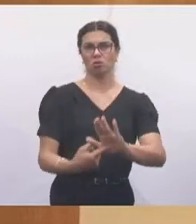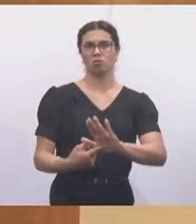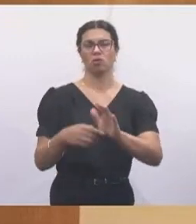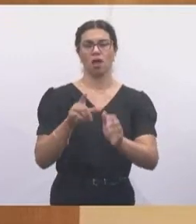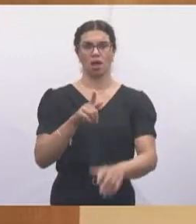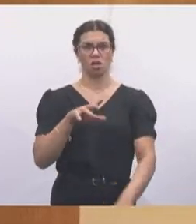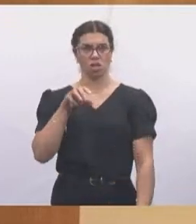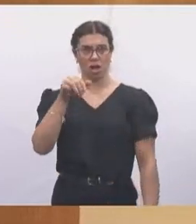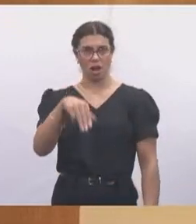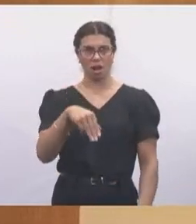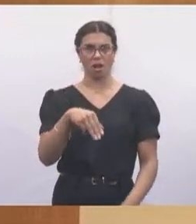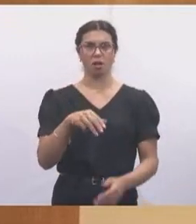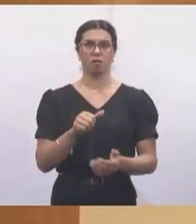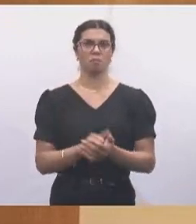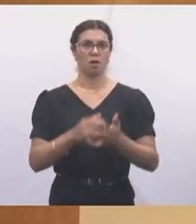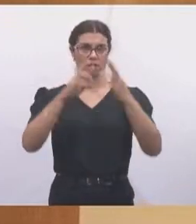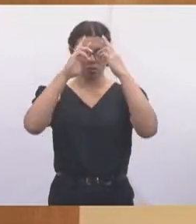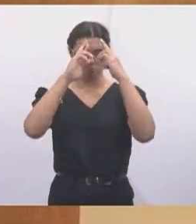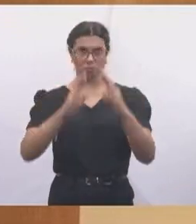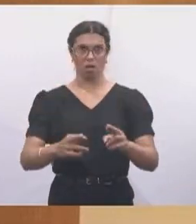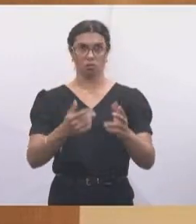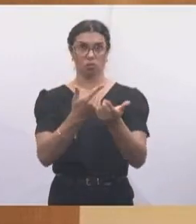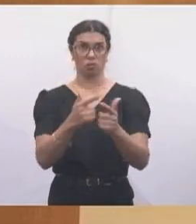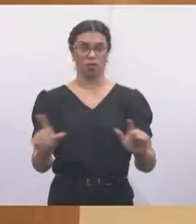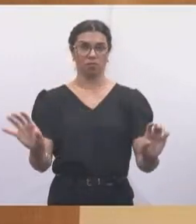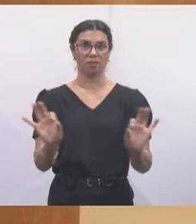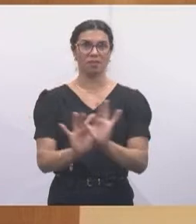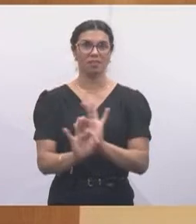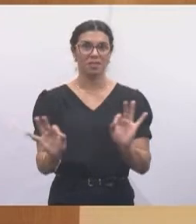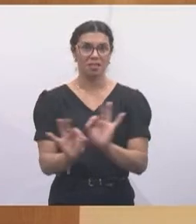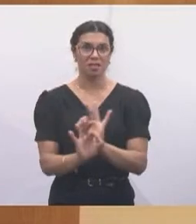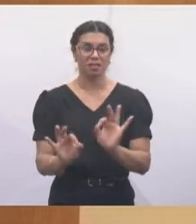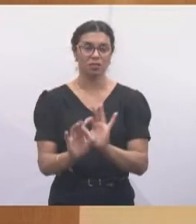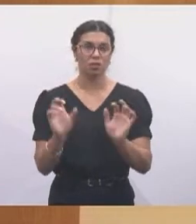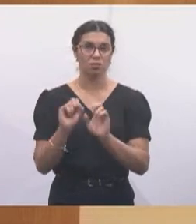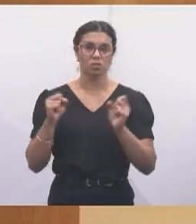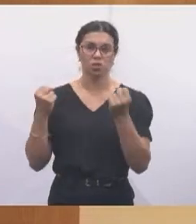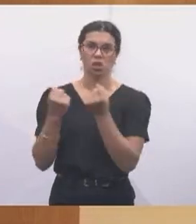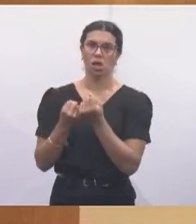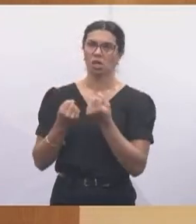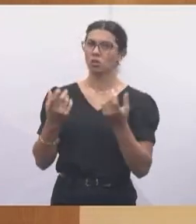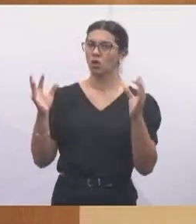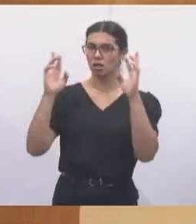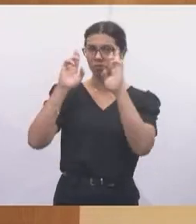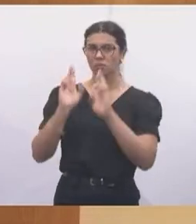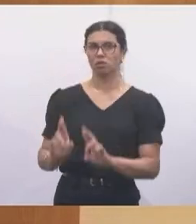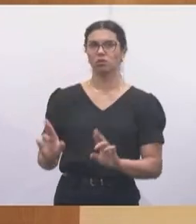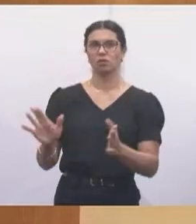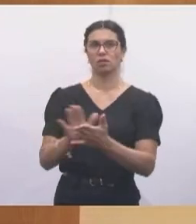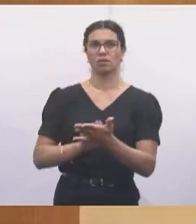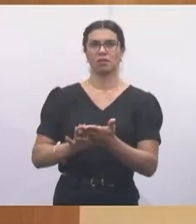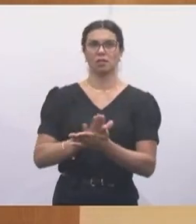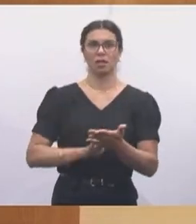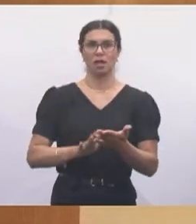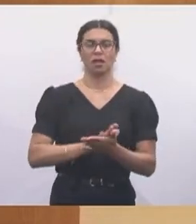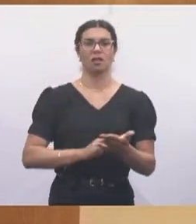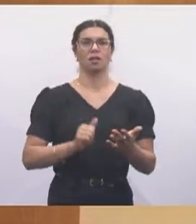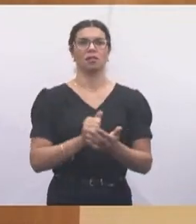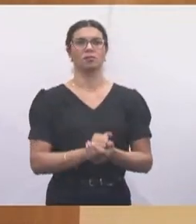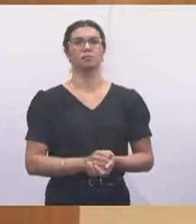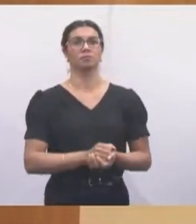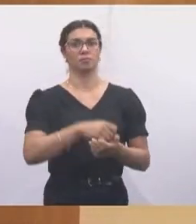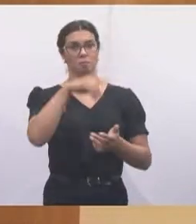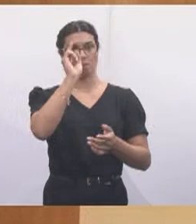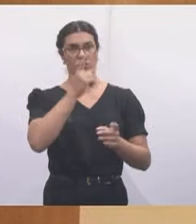muito grande, né, sem respeitar os trabalhadores, sem respeitar o sindicato, demitiu mais de 1.000 trabalhadores através de